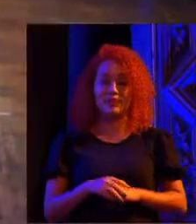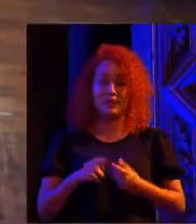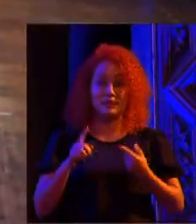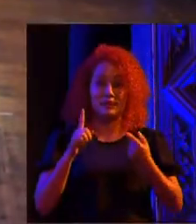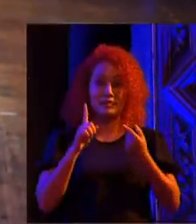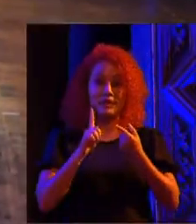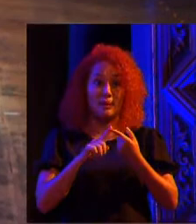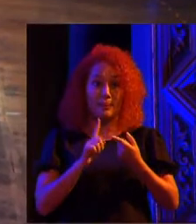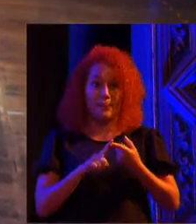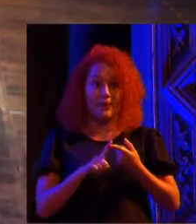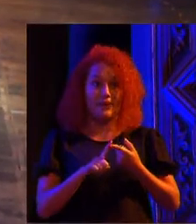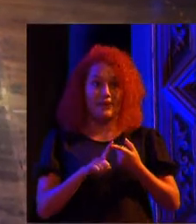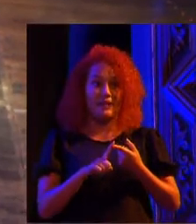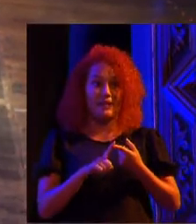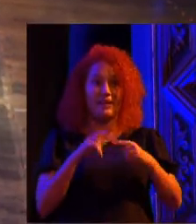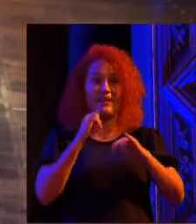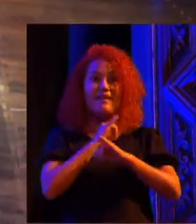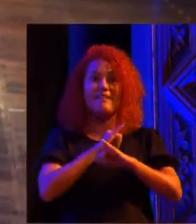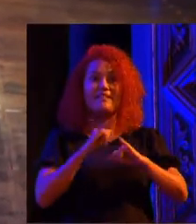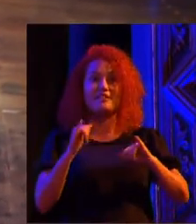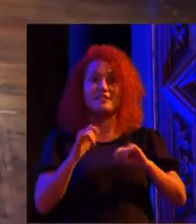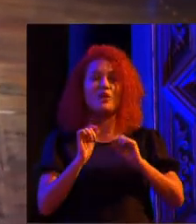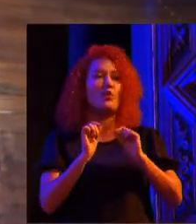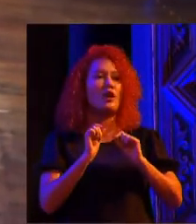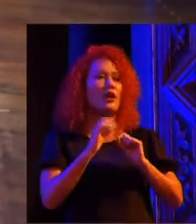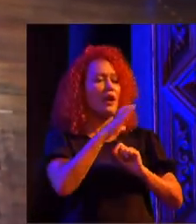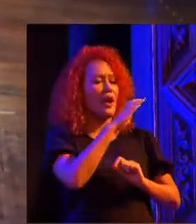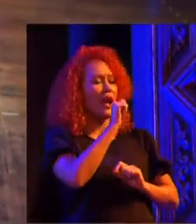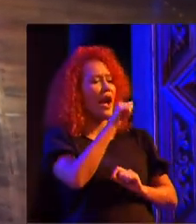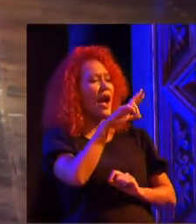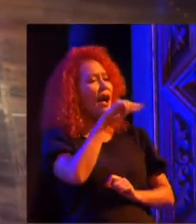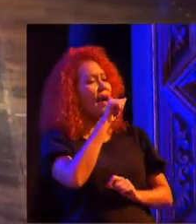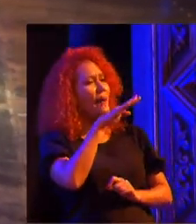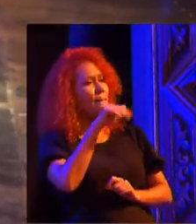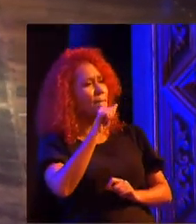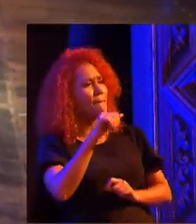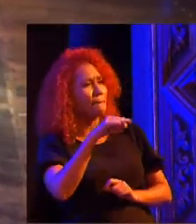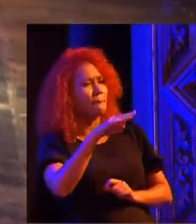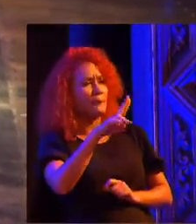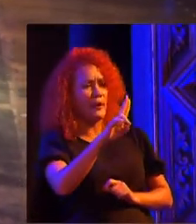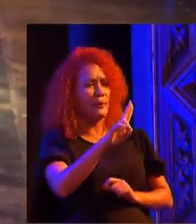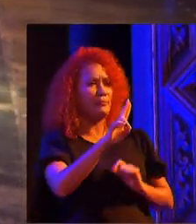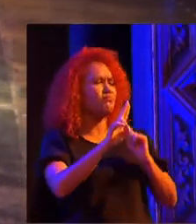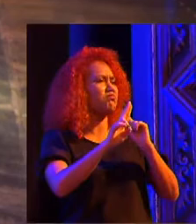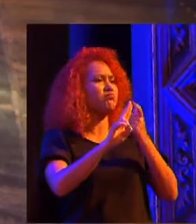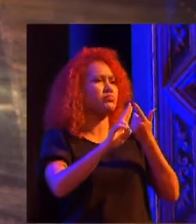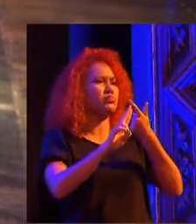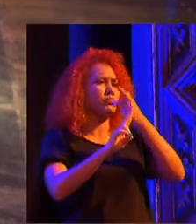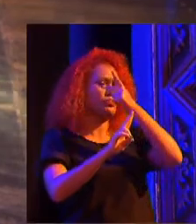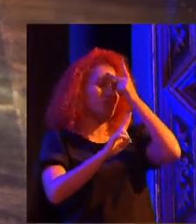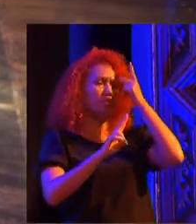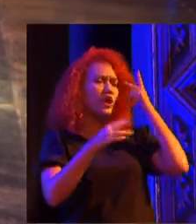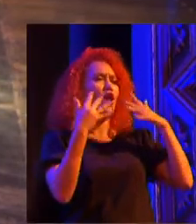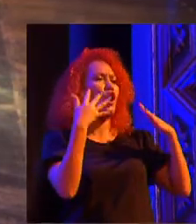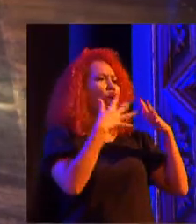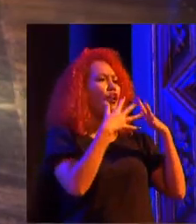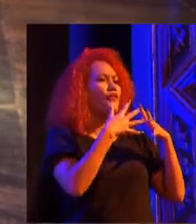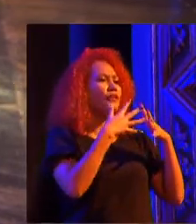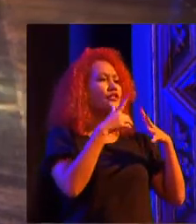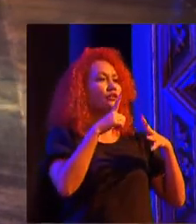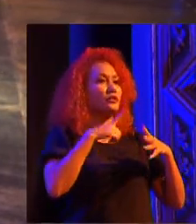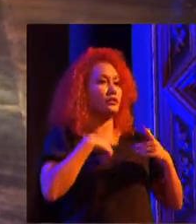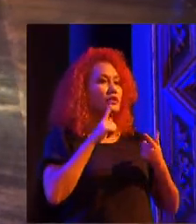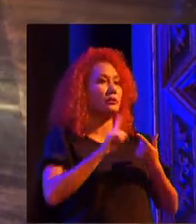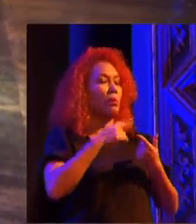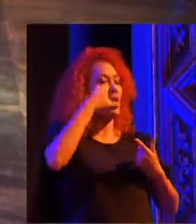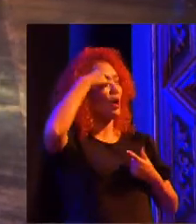aqui uma informação sobre esse nome, Carabao. Porque muita gente até confunde um pouquinho, né? Carabao é uma raça de